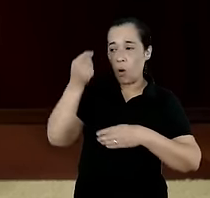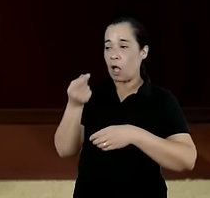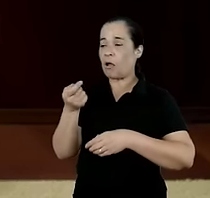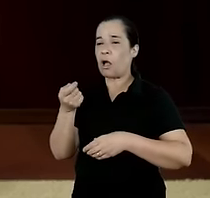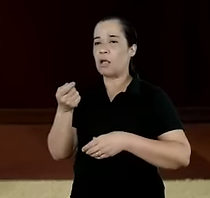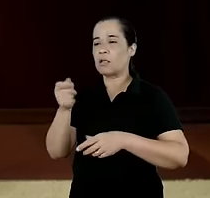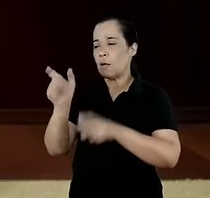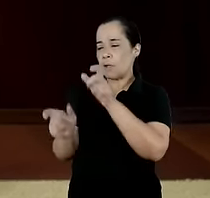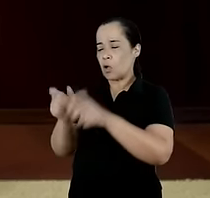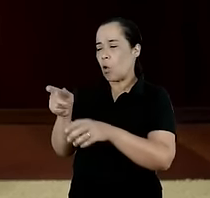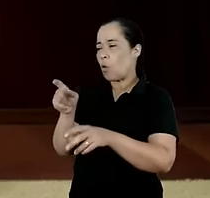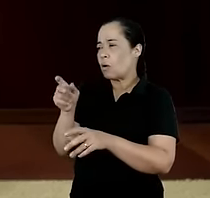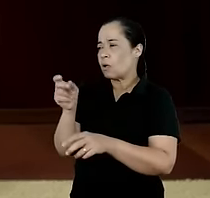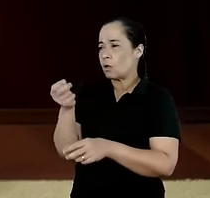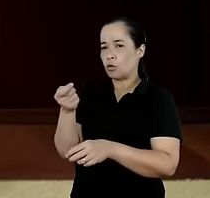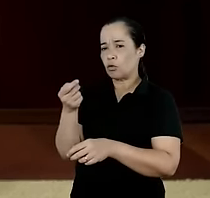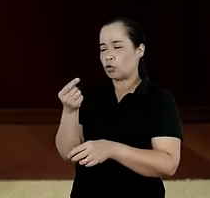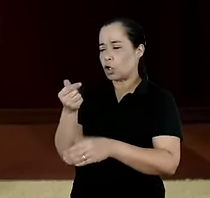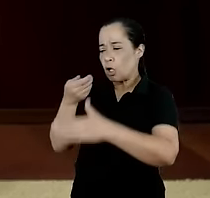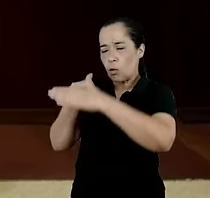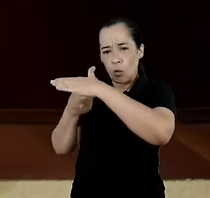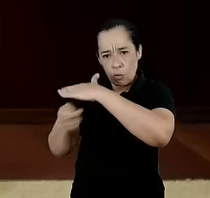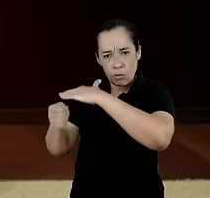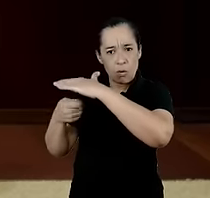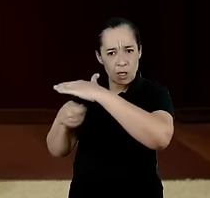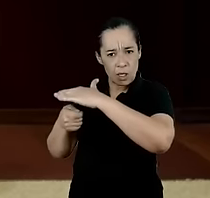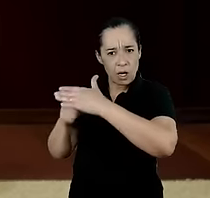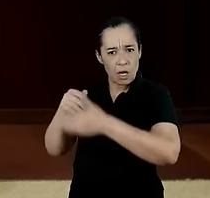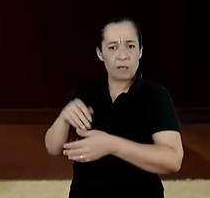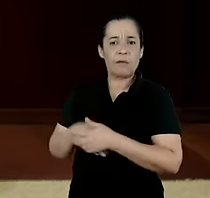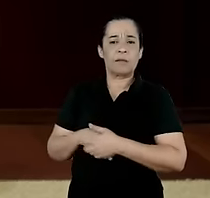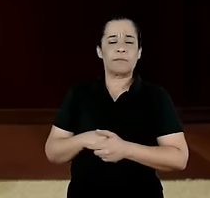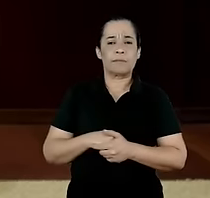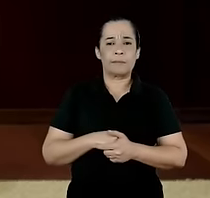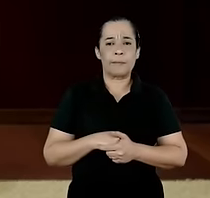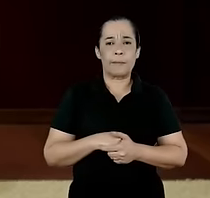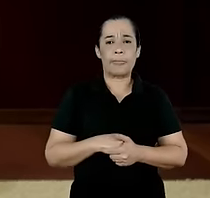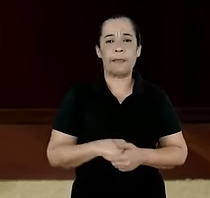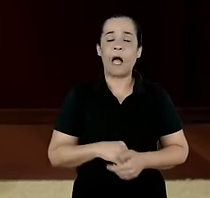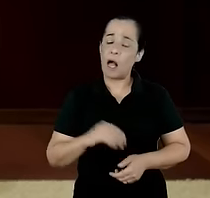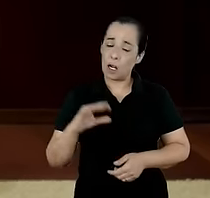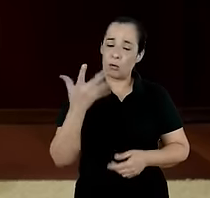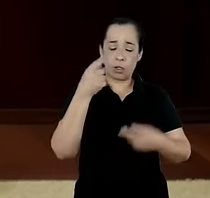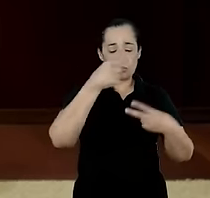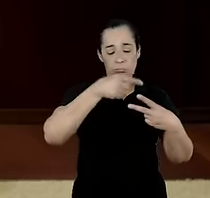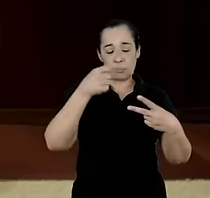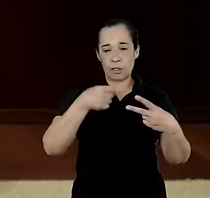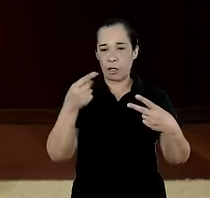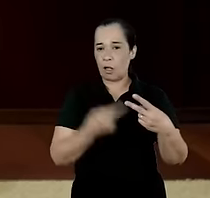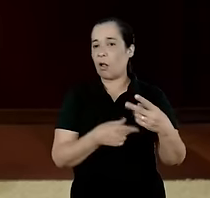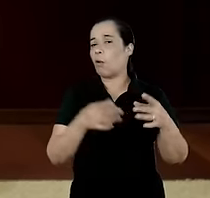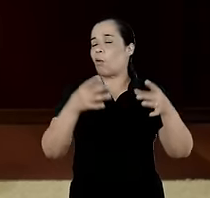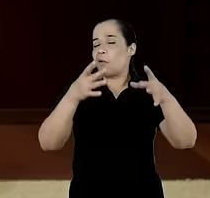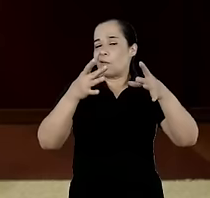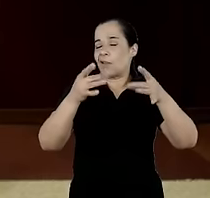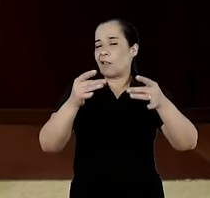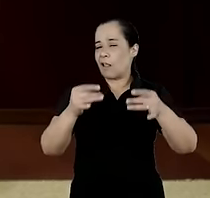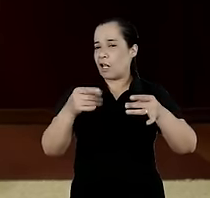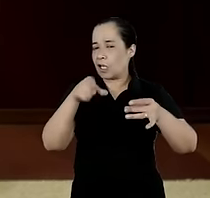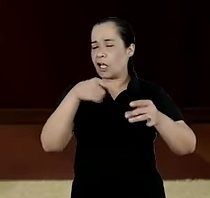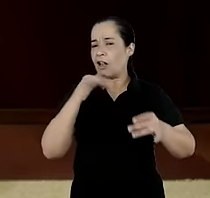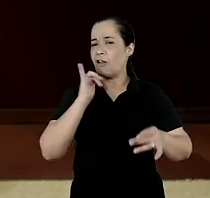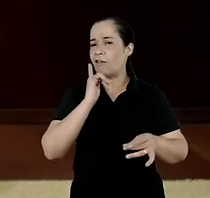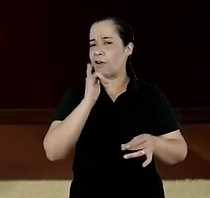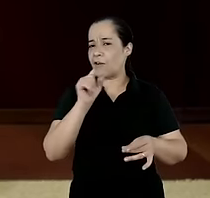de crédito Então tudo isso é favorável para esse ambiente Então tudo isso aconteceu o detalhe é que ele ele reforçou ali que tem alguns